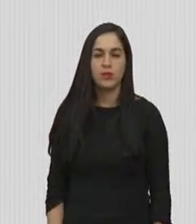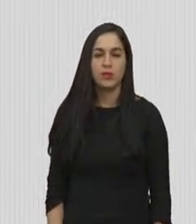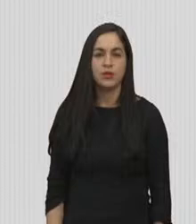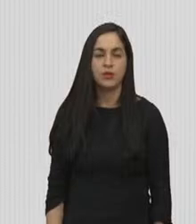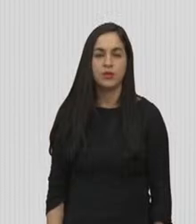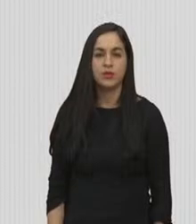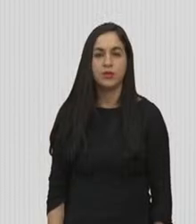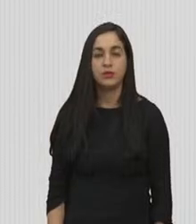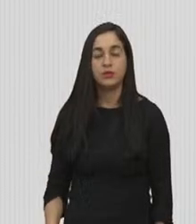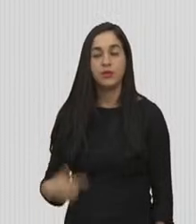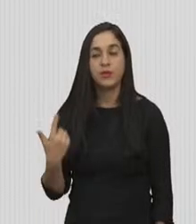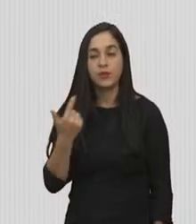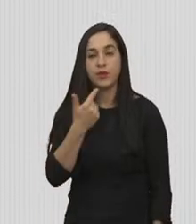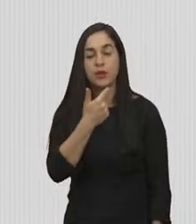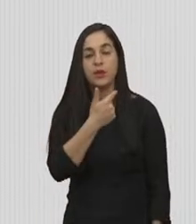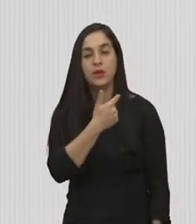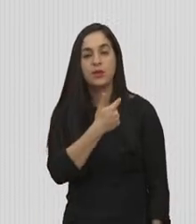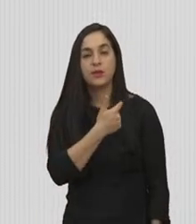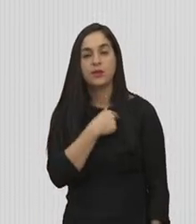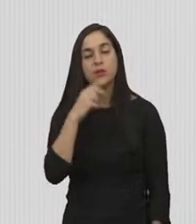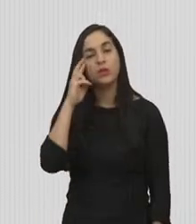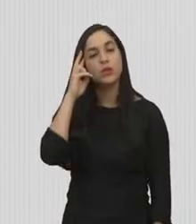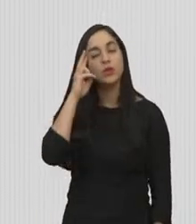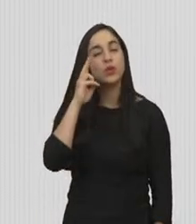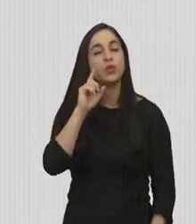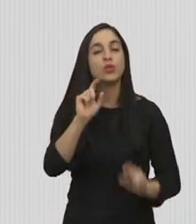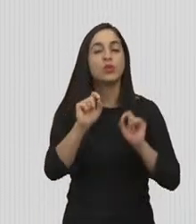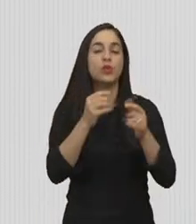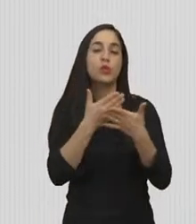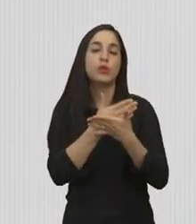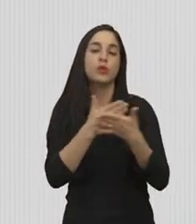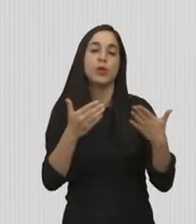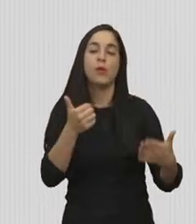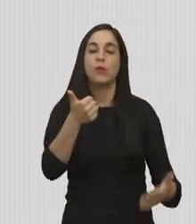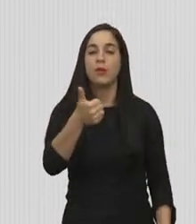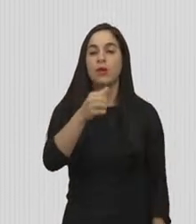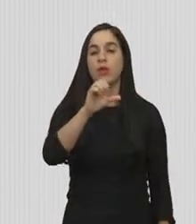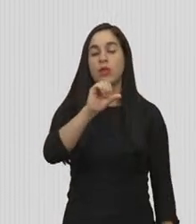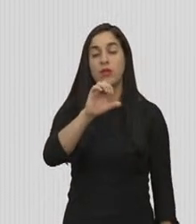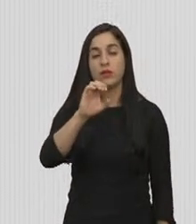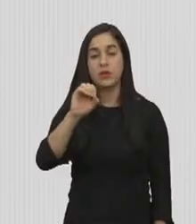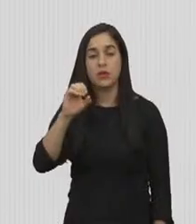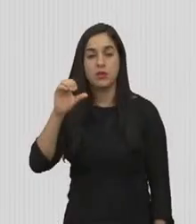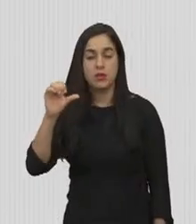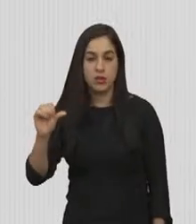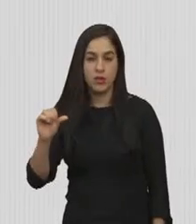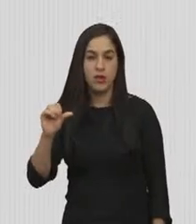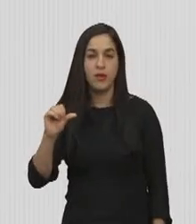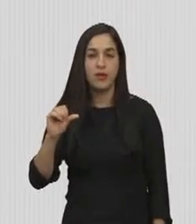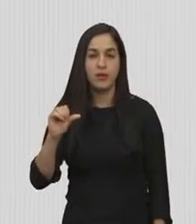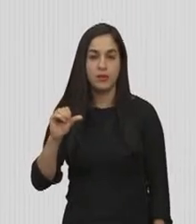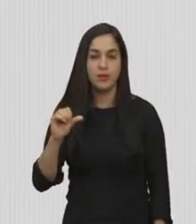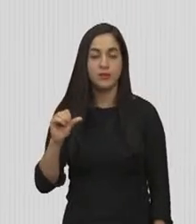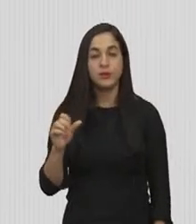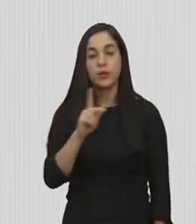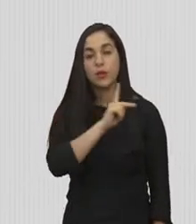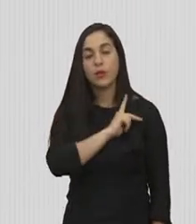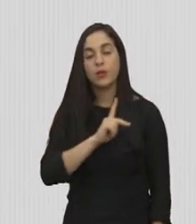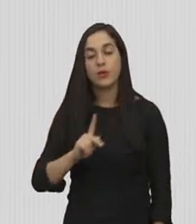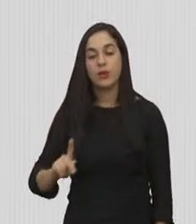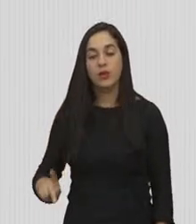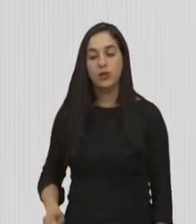Então, a nossa história, a gente começou em 1909, né, com o presidente Nilo